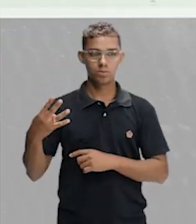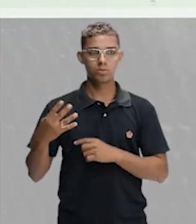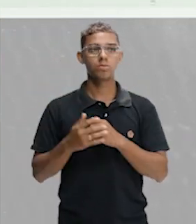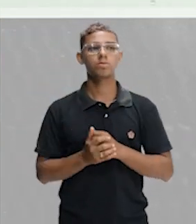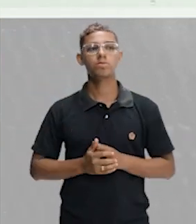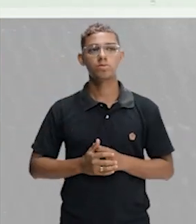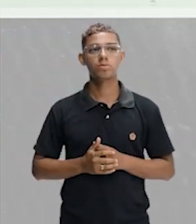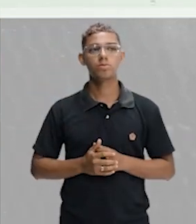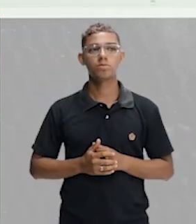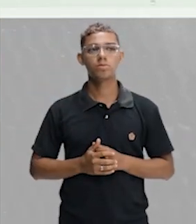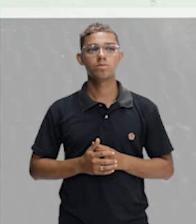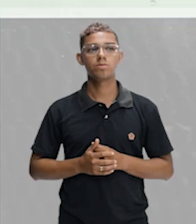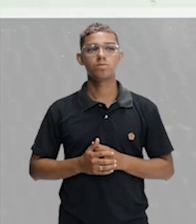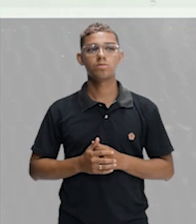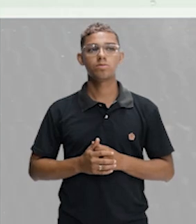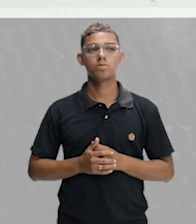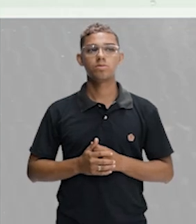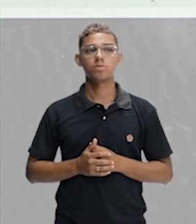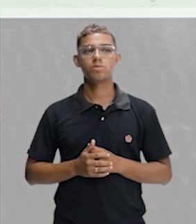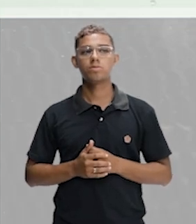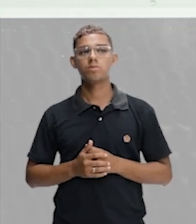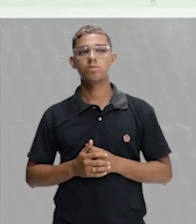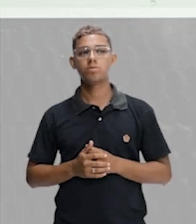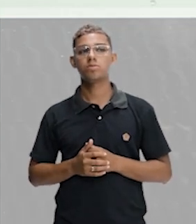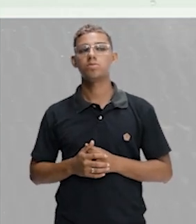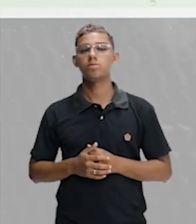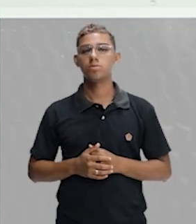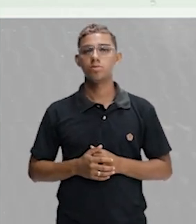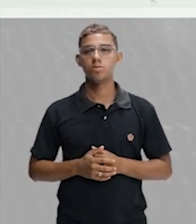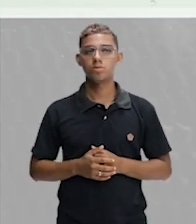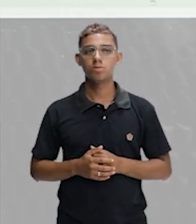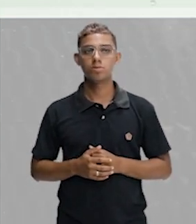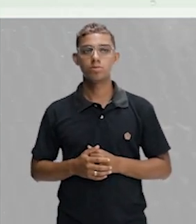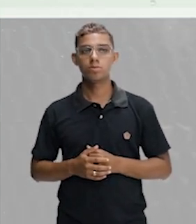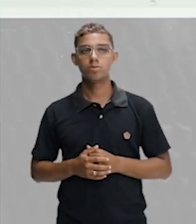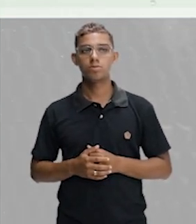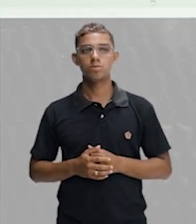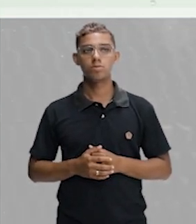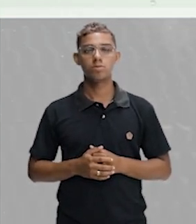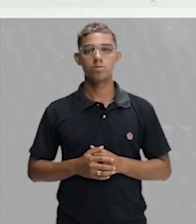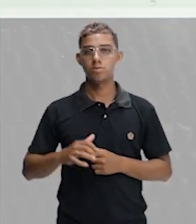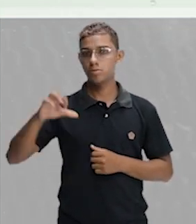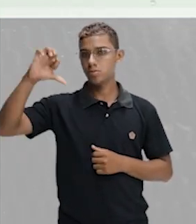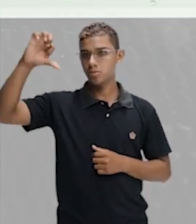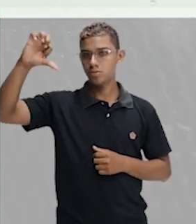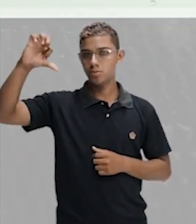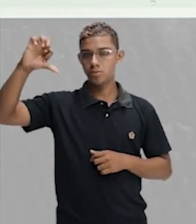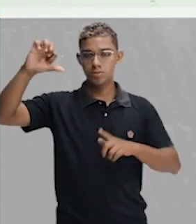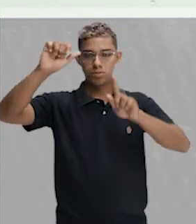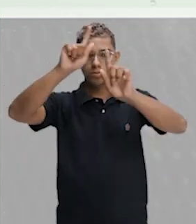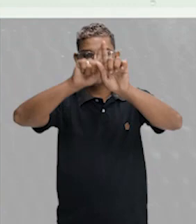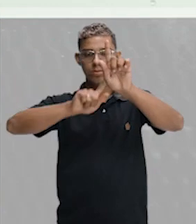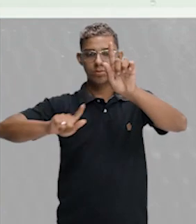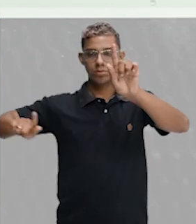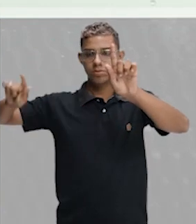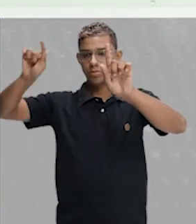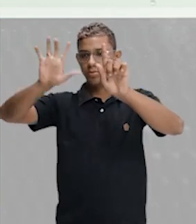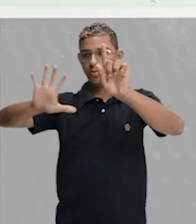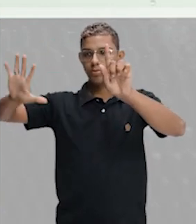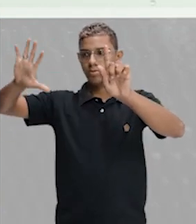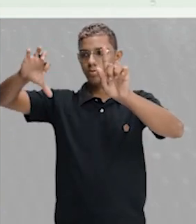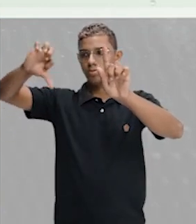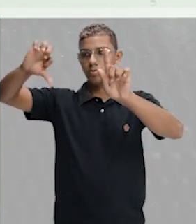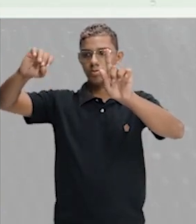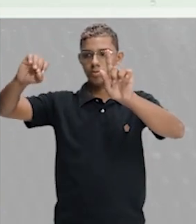de 0 a 90 graus isso aqui é o primeiro quadrante e de 90 a 180 graus aqui é o segundo